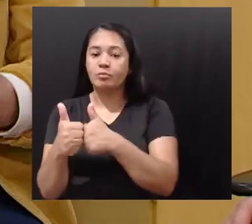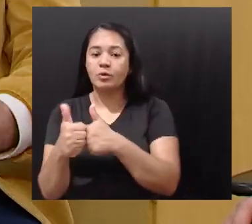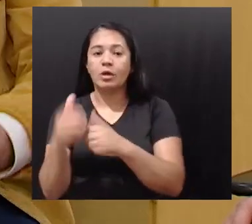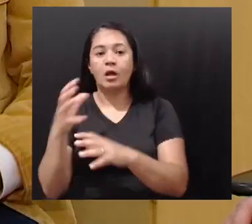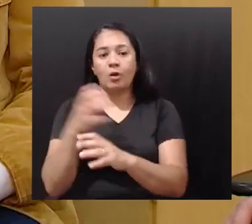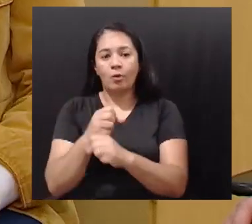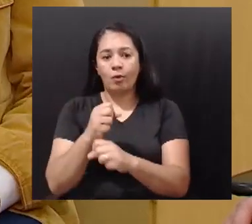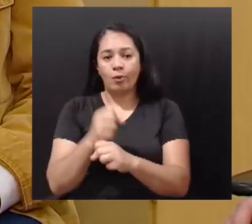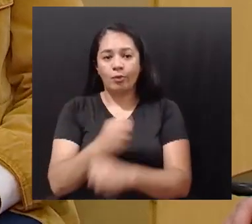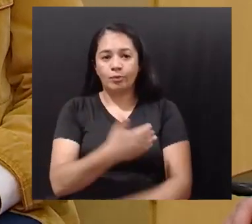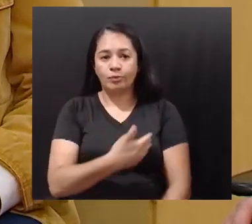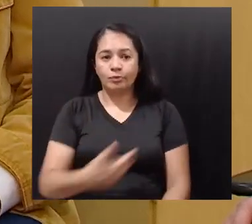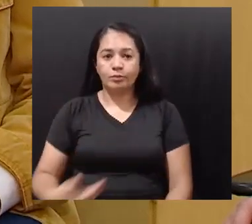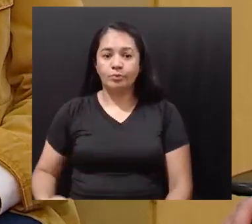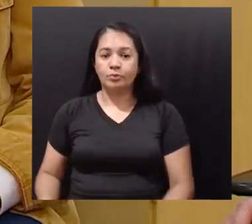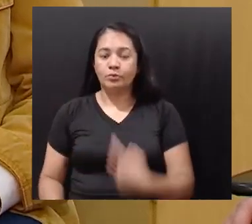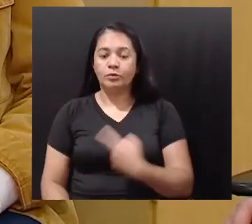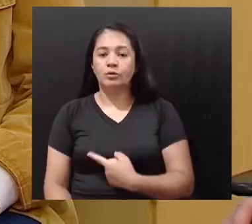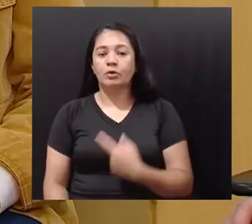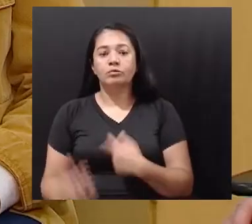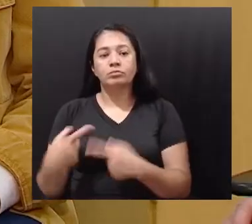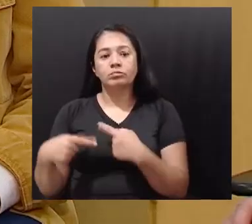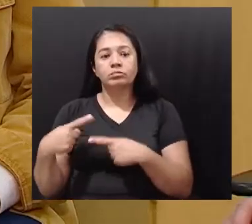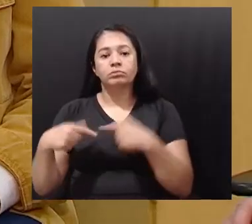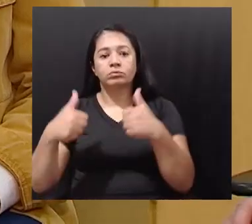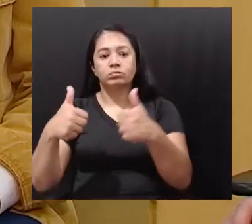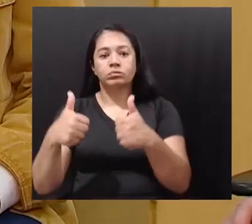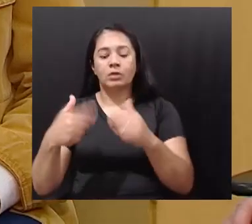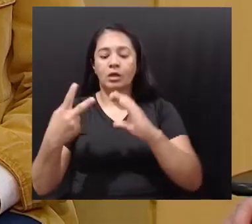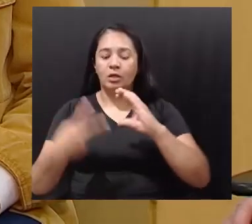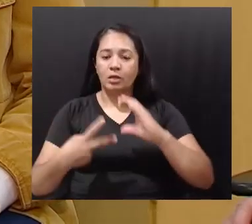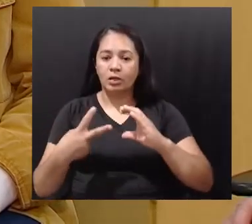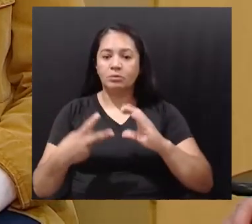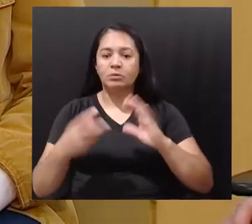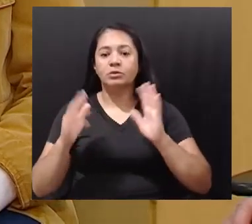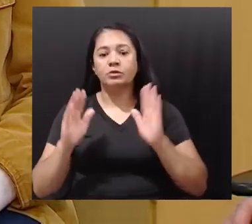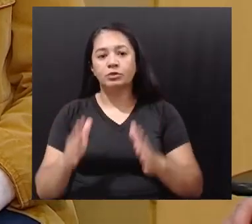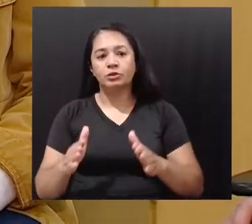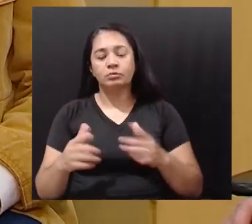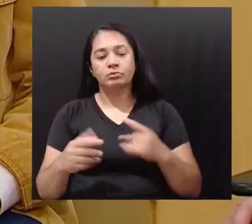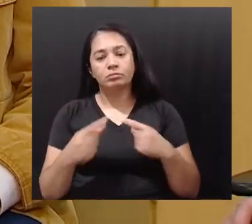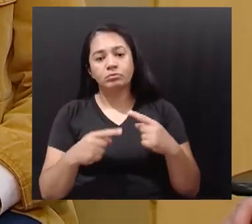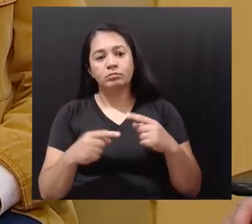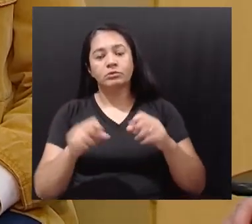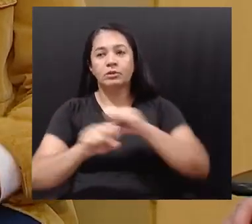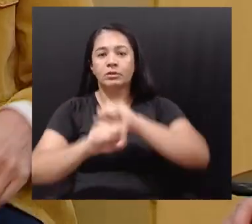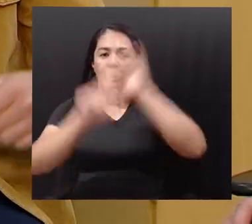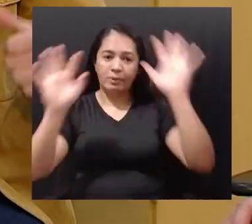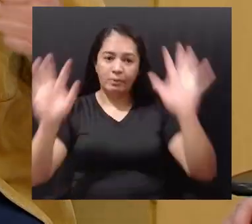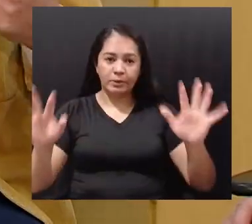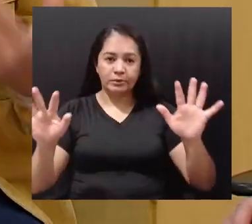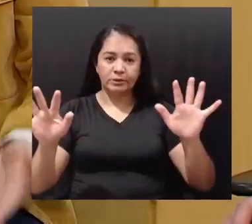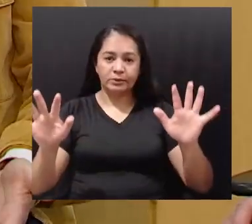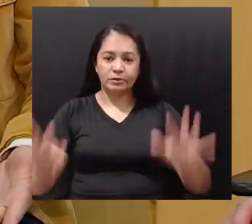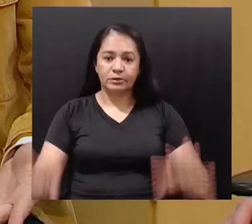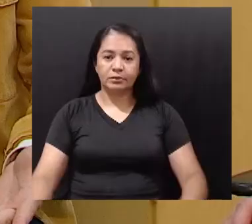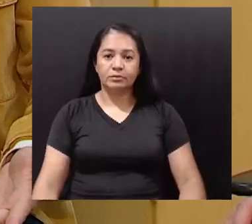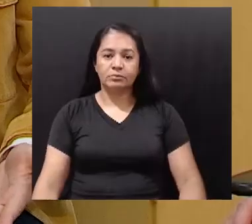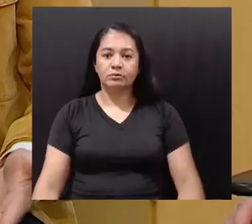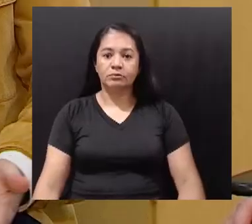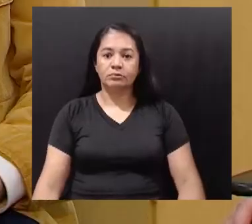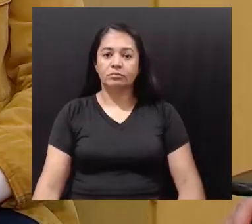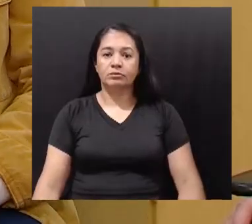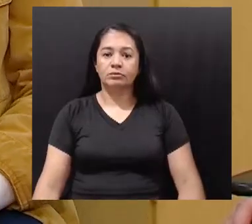vindo num bom desempenho aí, a Câmara tem vindo num bom desempenho nos níveis de transparência, e seja visitas de